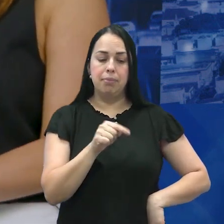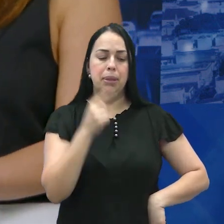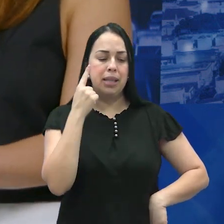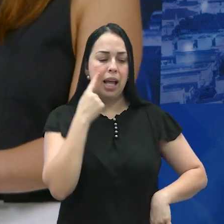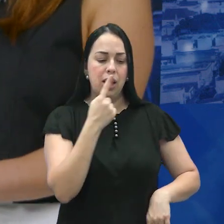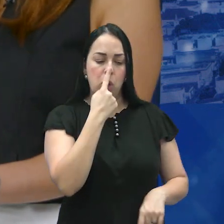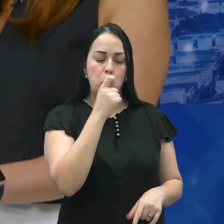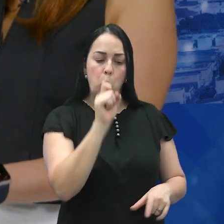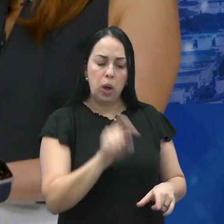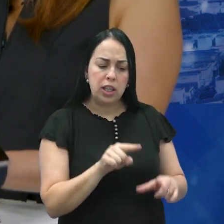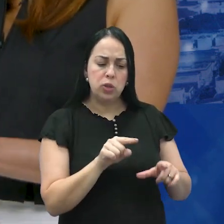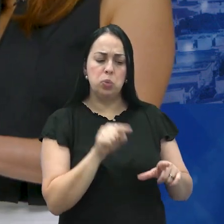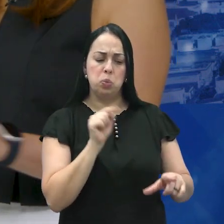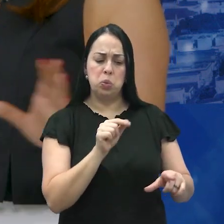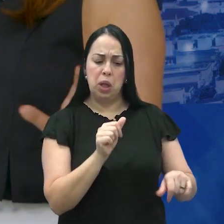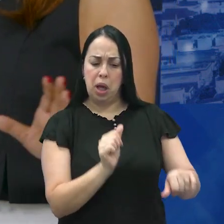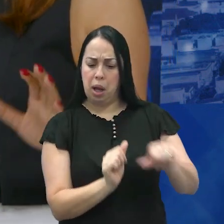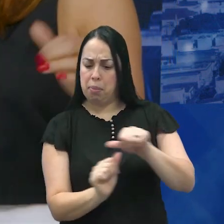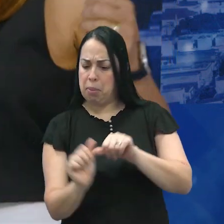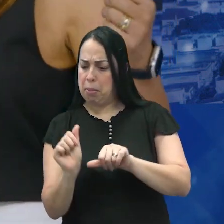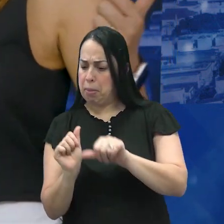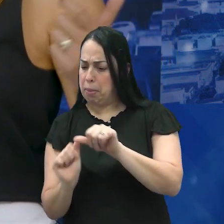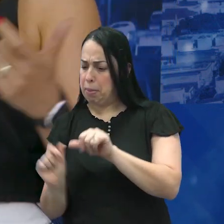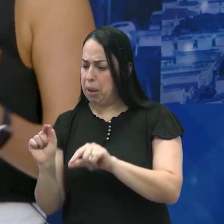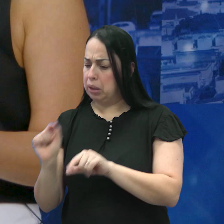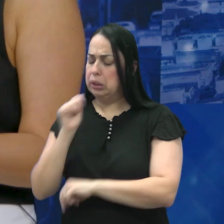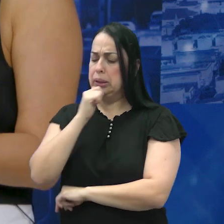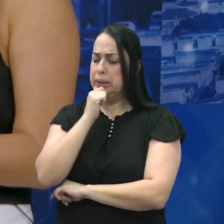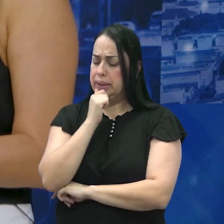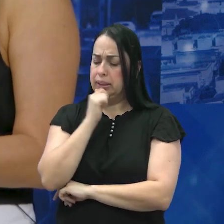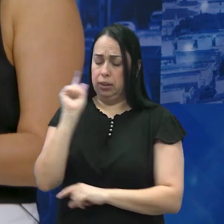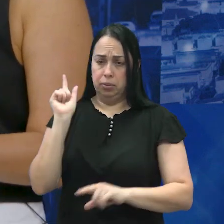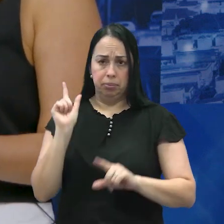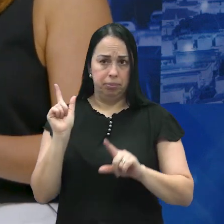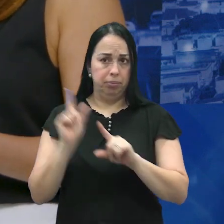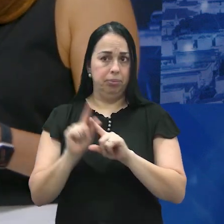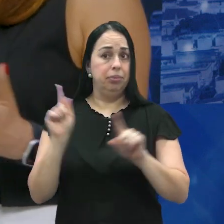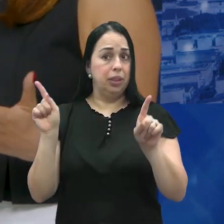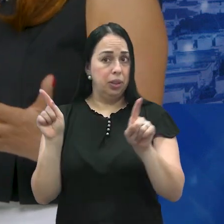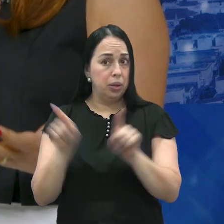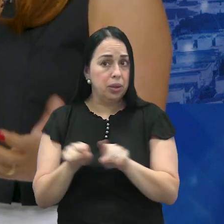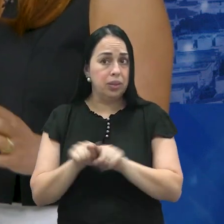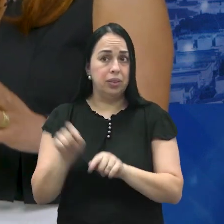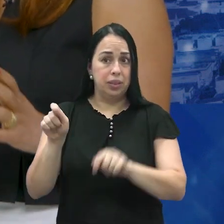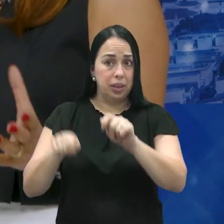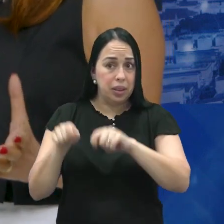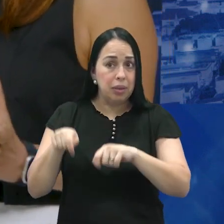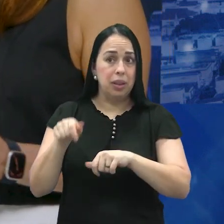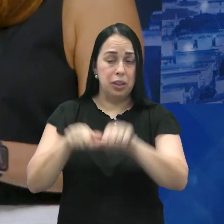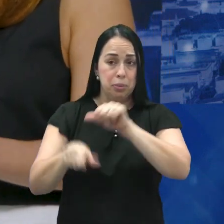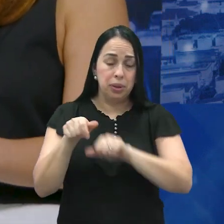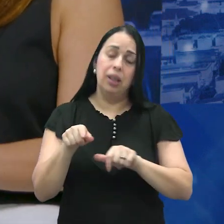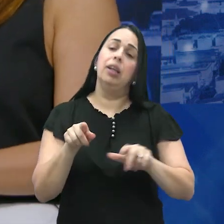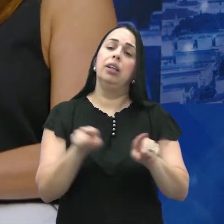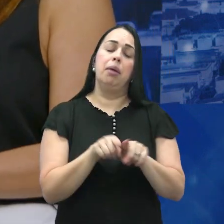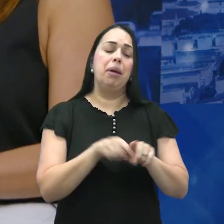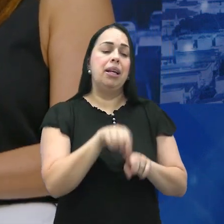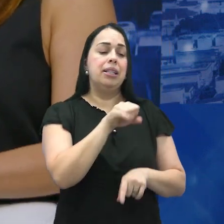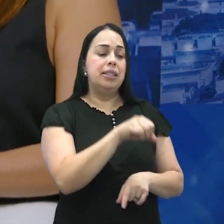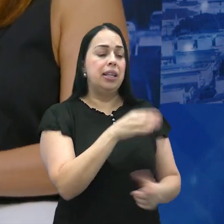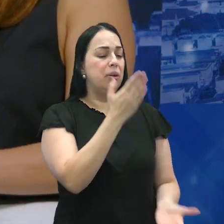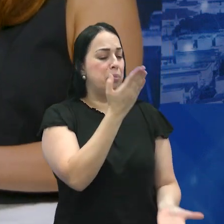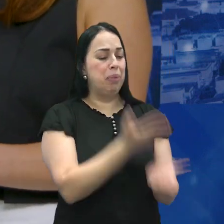Se eu gerei resíduo, eu perdi matéria-prima, perdi insumo, perdi energia para processar, então isso é